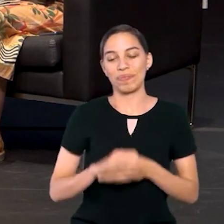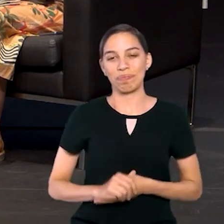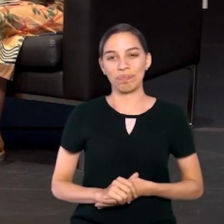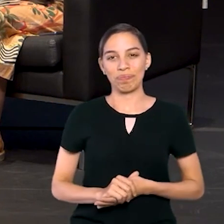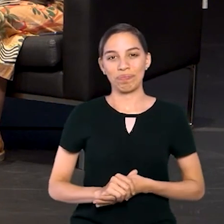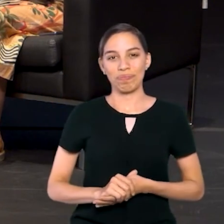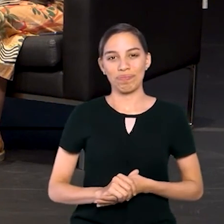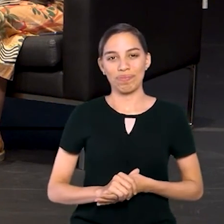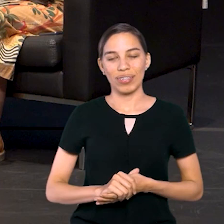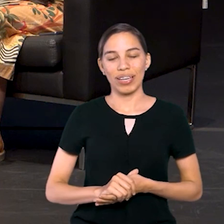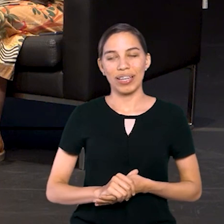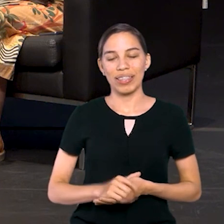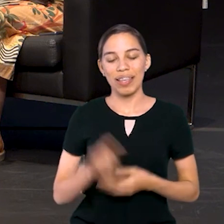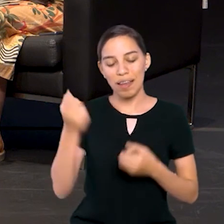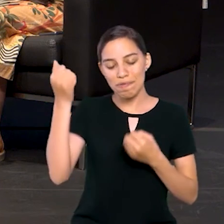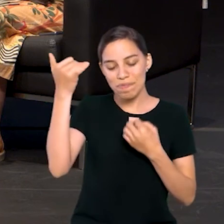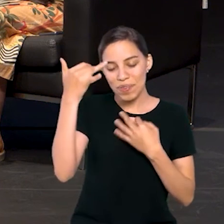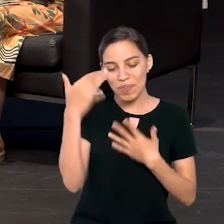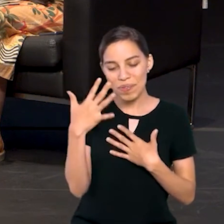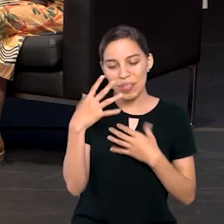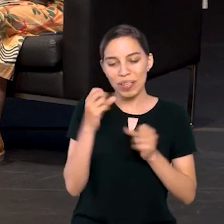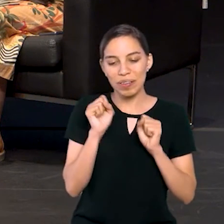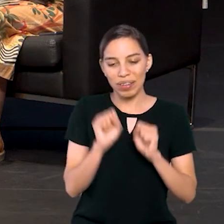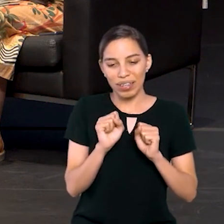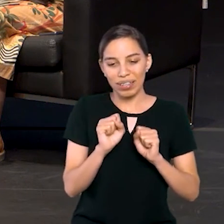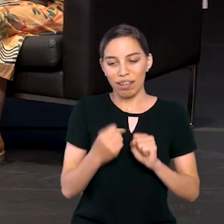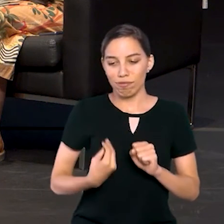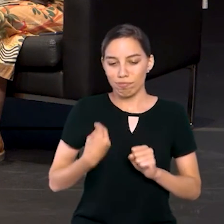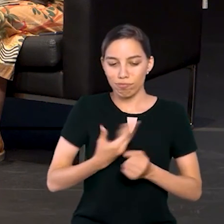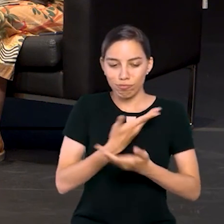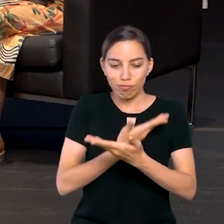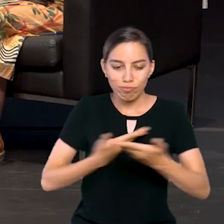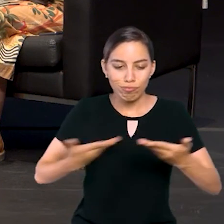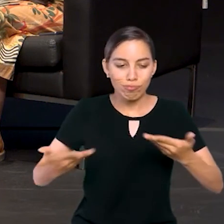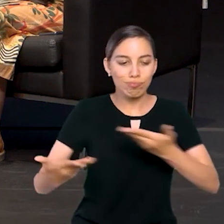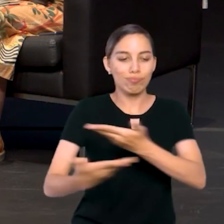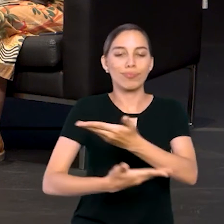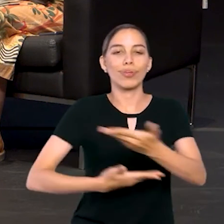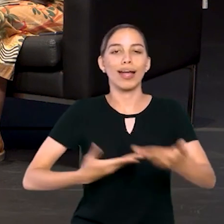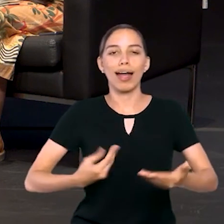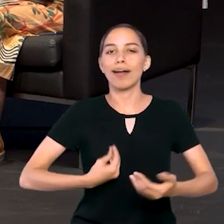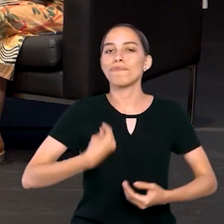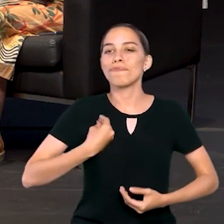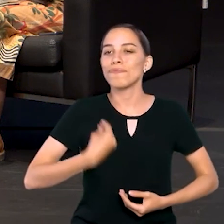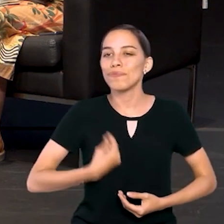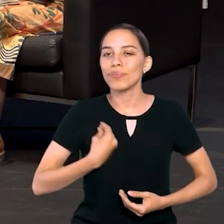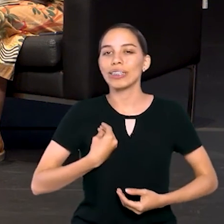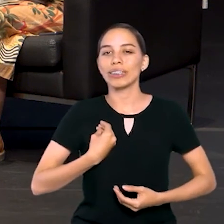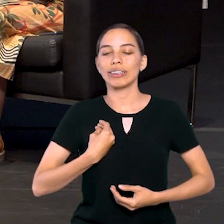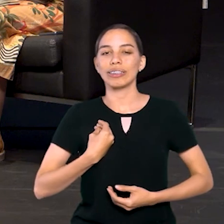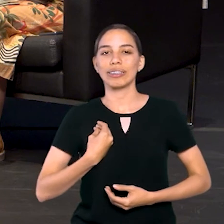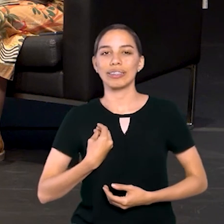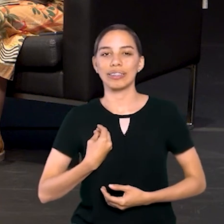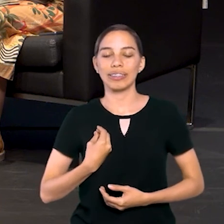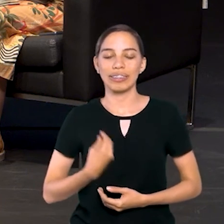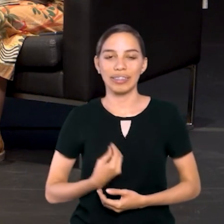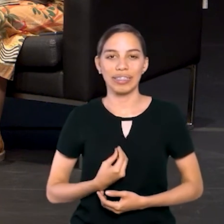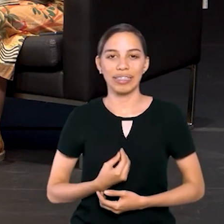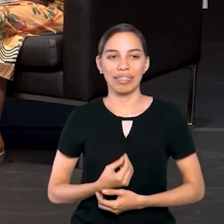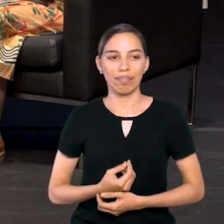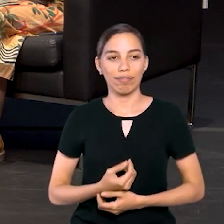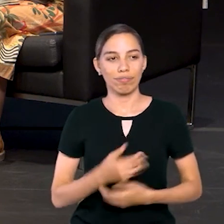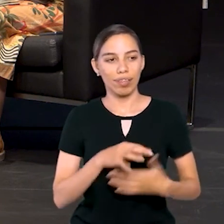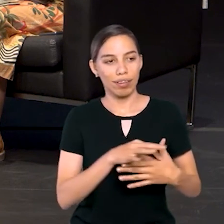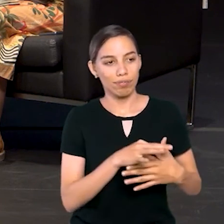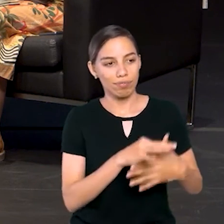É uma bênção poder compartilhar espaço, vida e existência com o nosso mestre, que eu saúdo e